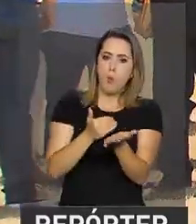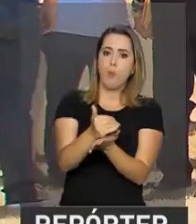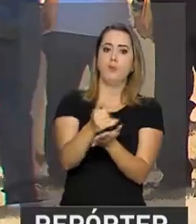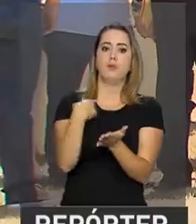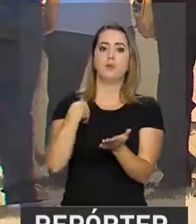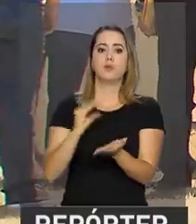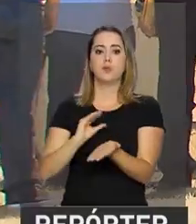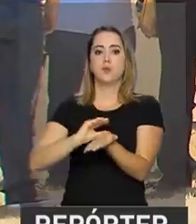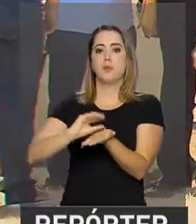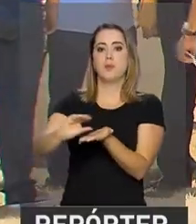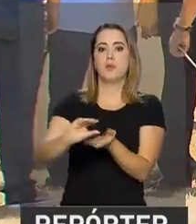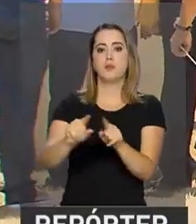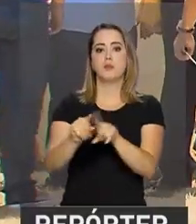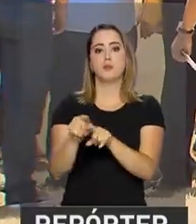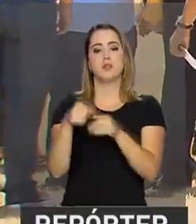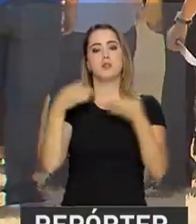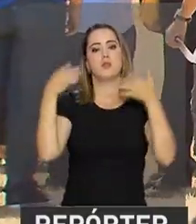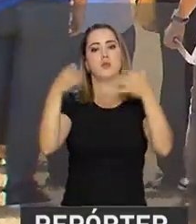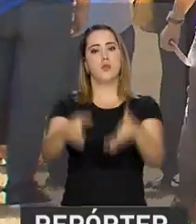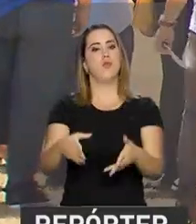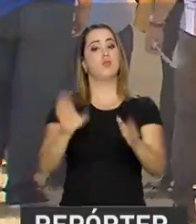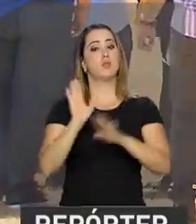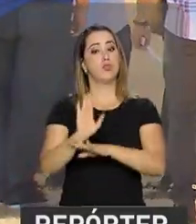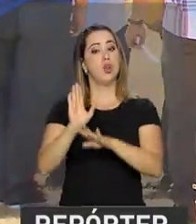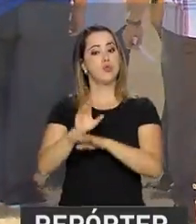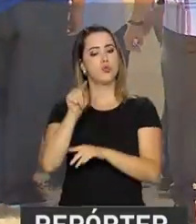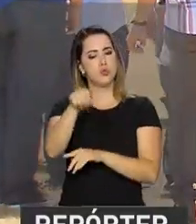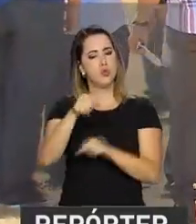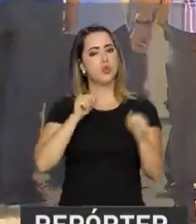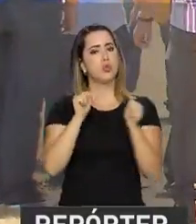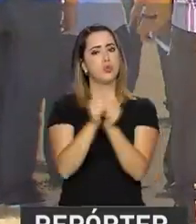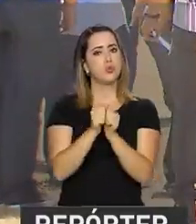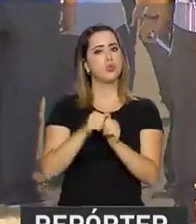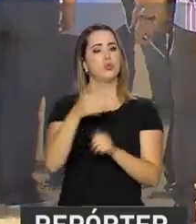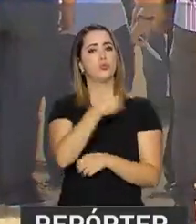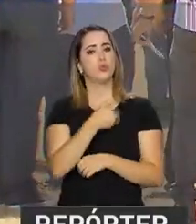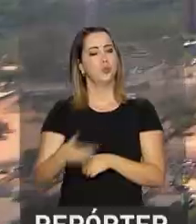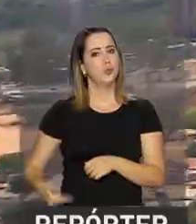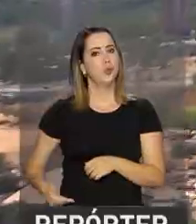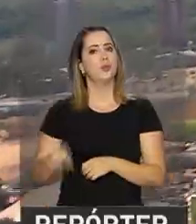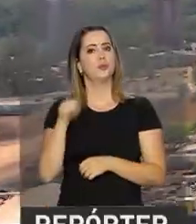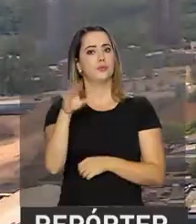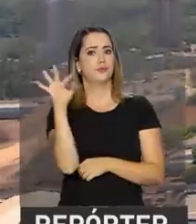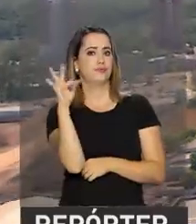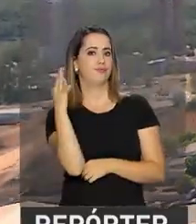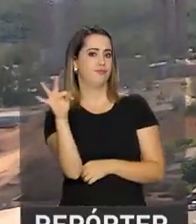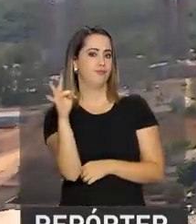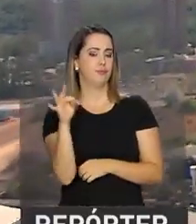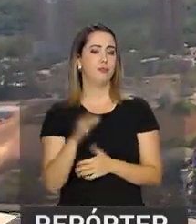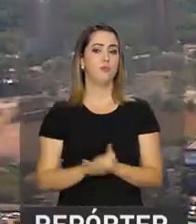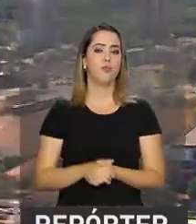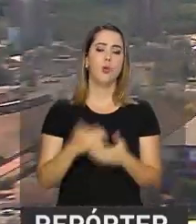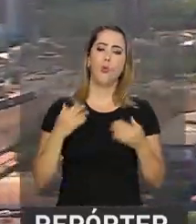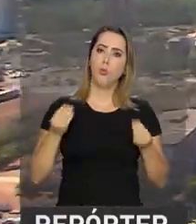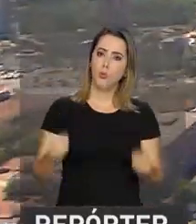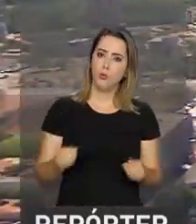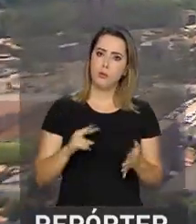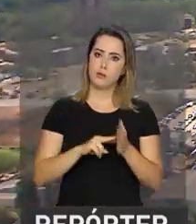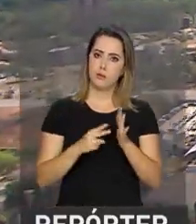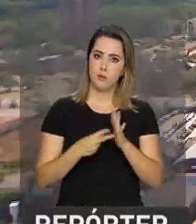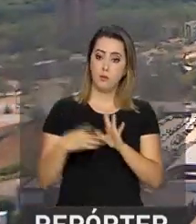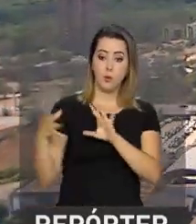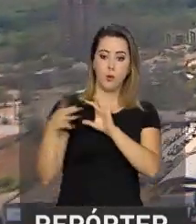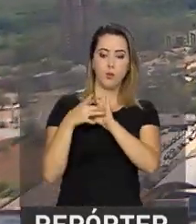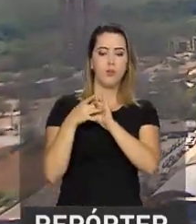à participação em uma força-tarefa junto ao governo do estado. A ideia é integrar as ações entre